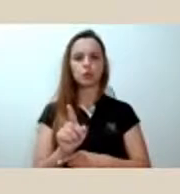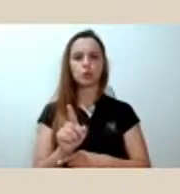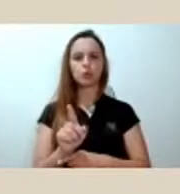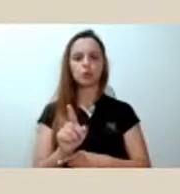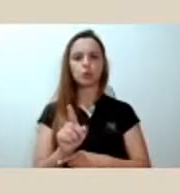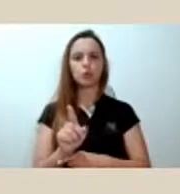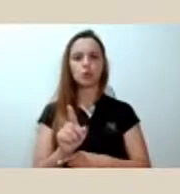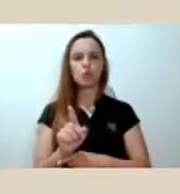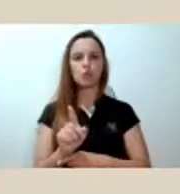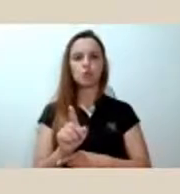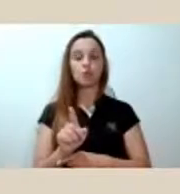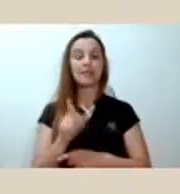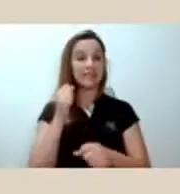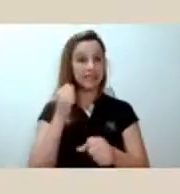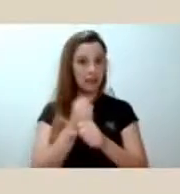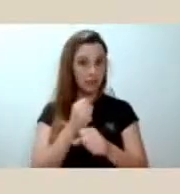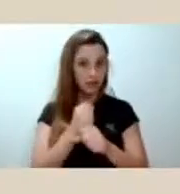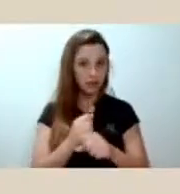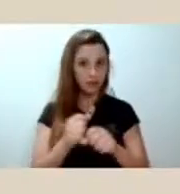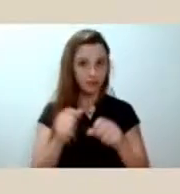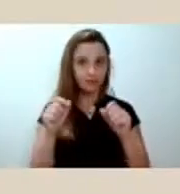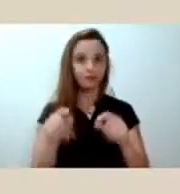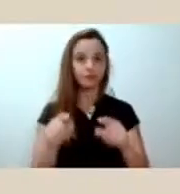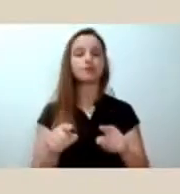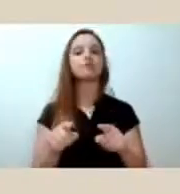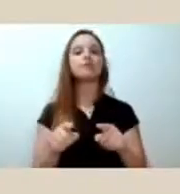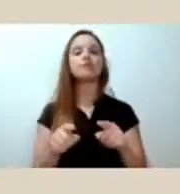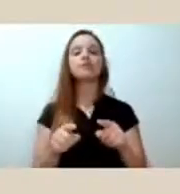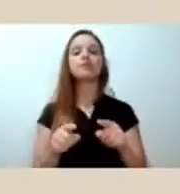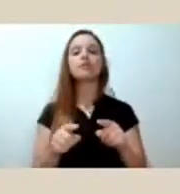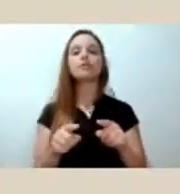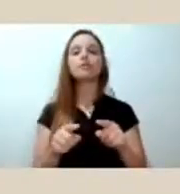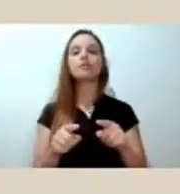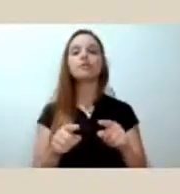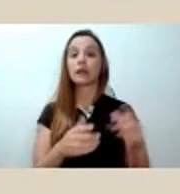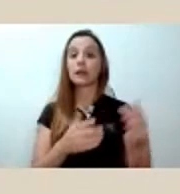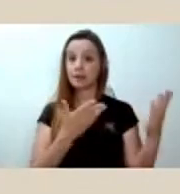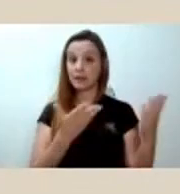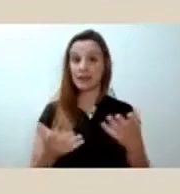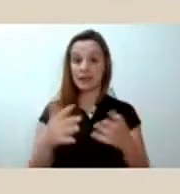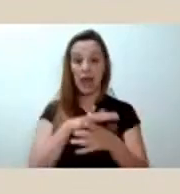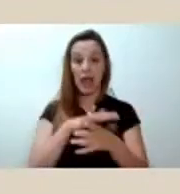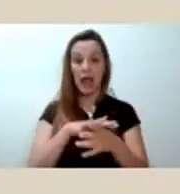esses trabalhos que são apresentados nessas áreas